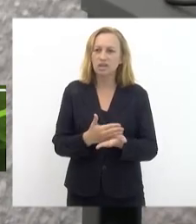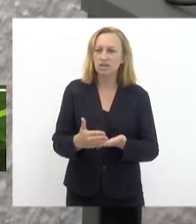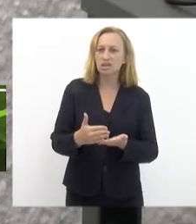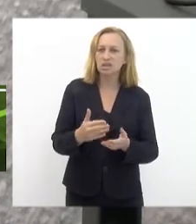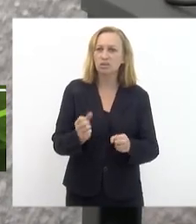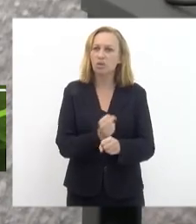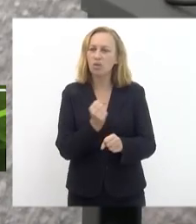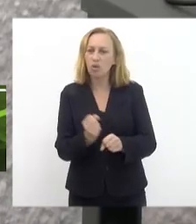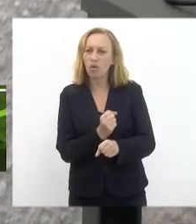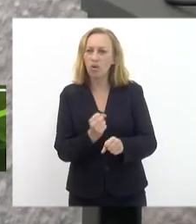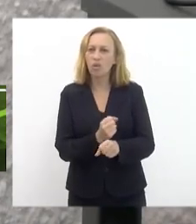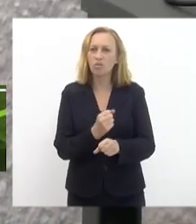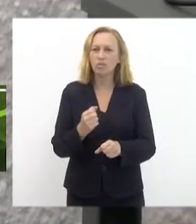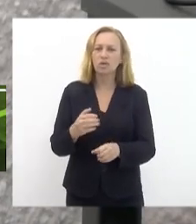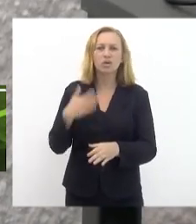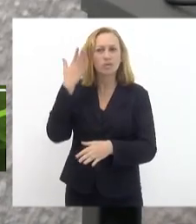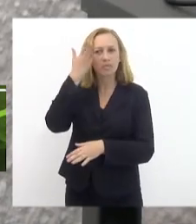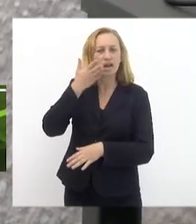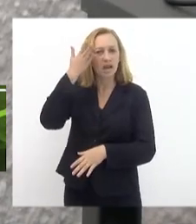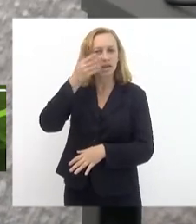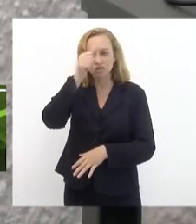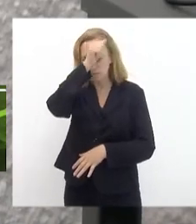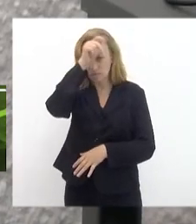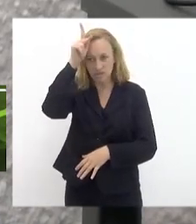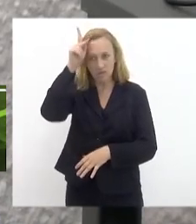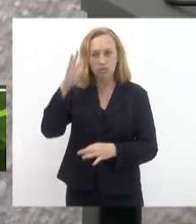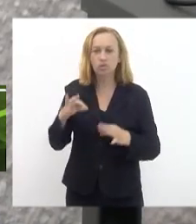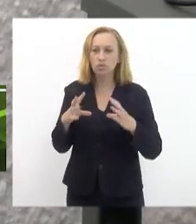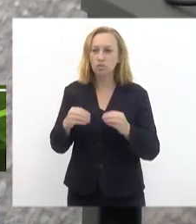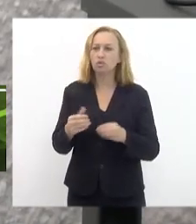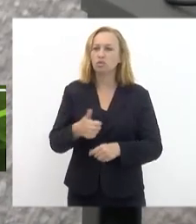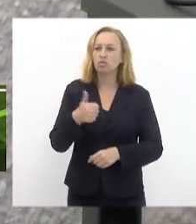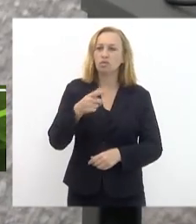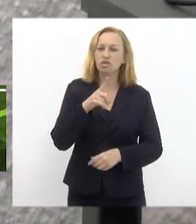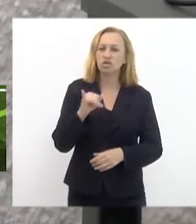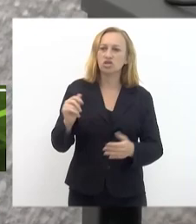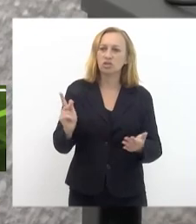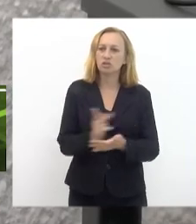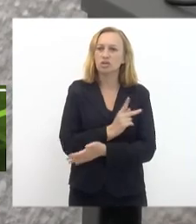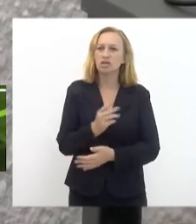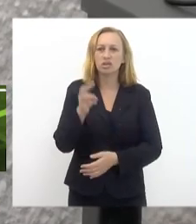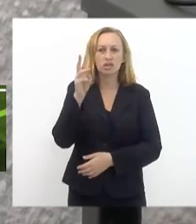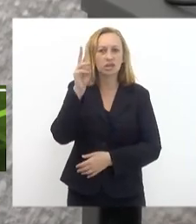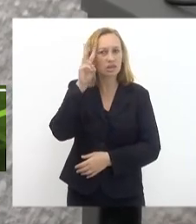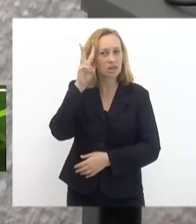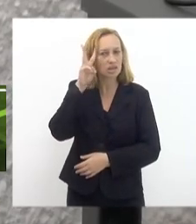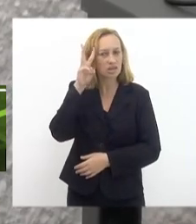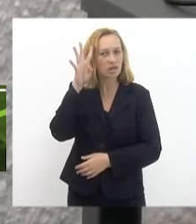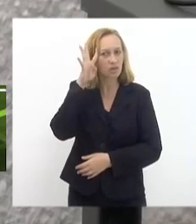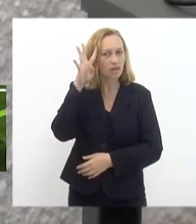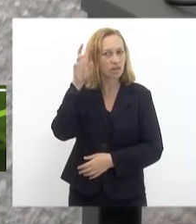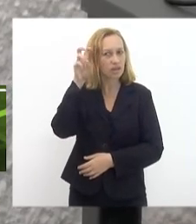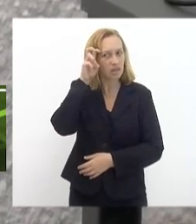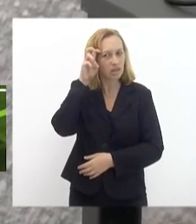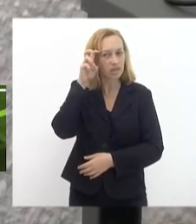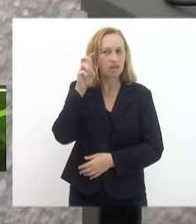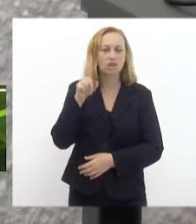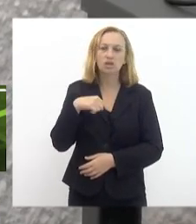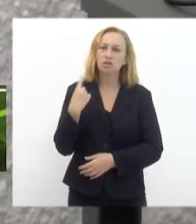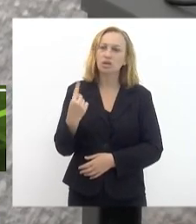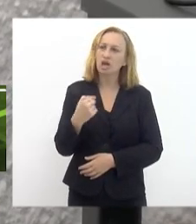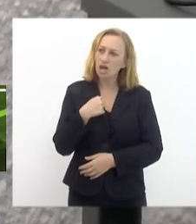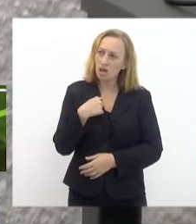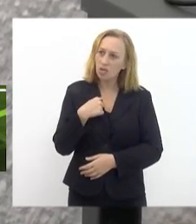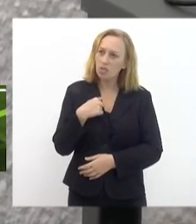palestras enfim fazendo intercâmbio com as prefeituras no primeiro dia aconteceu hoje foi na terça-feira dia ficar terça quarta quinta e